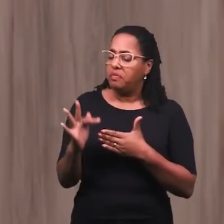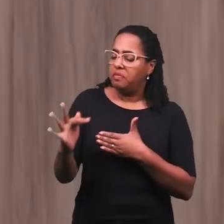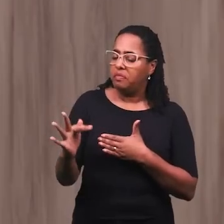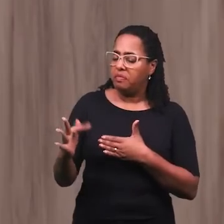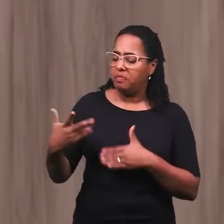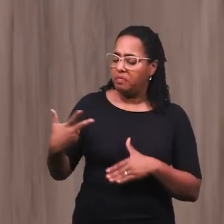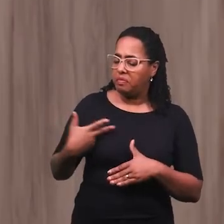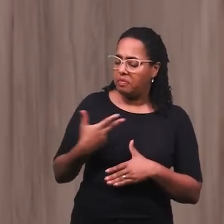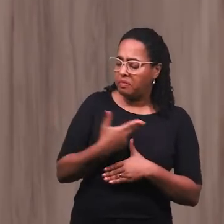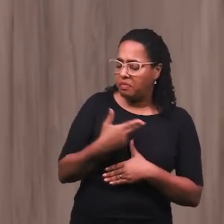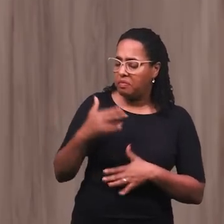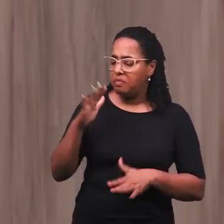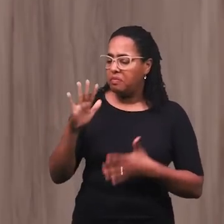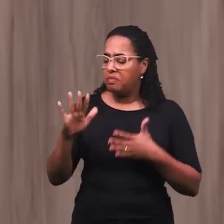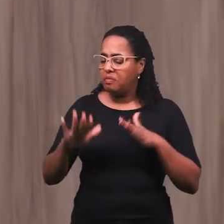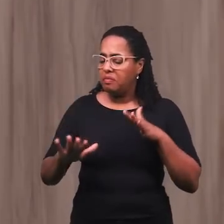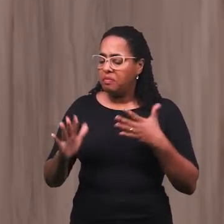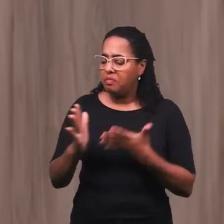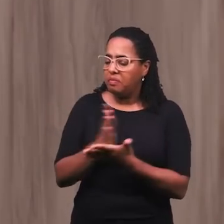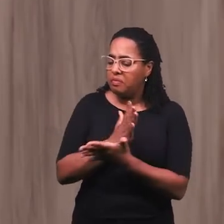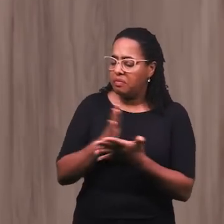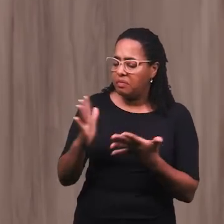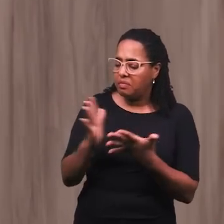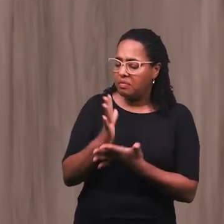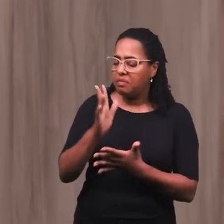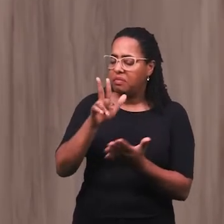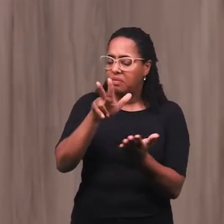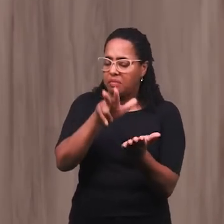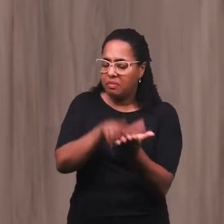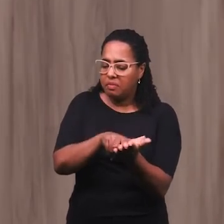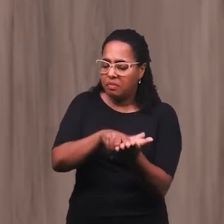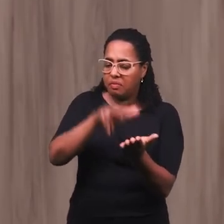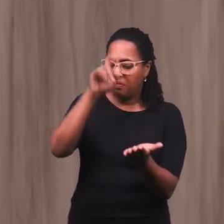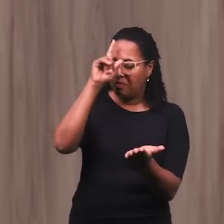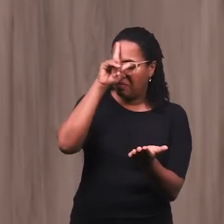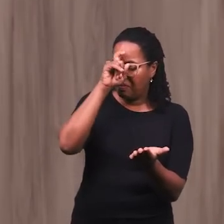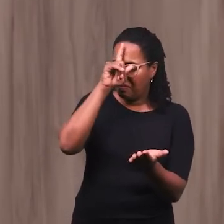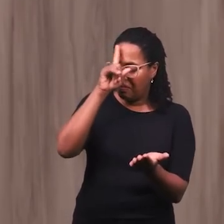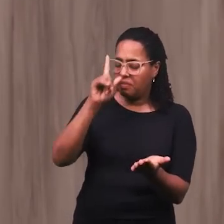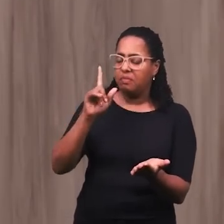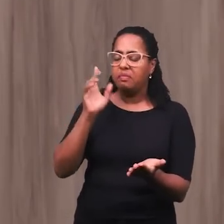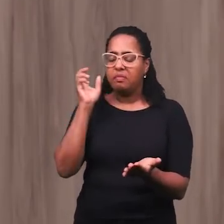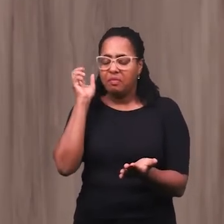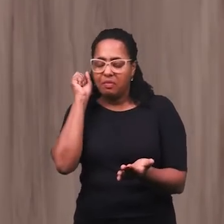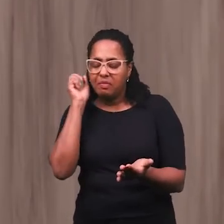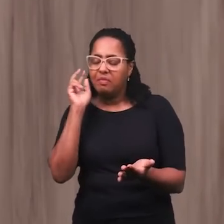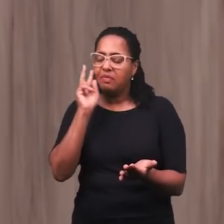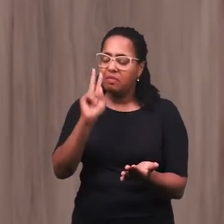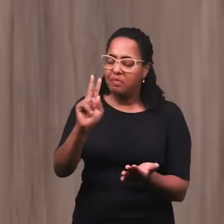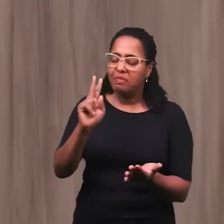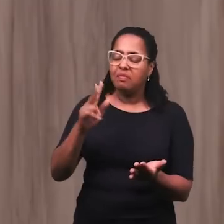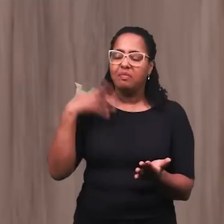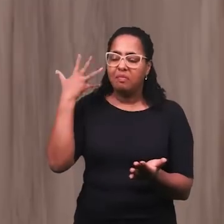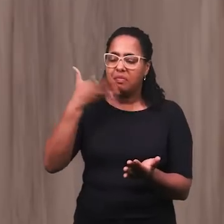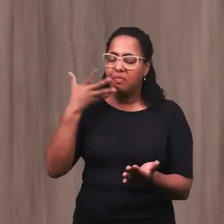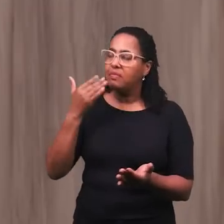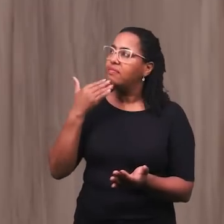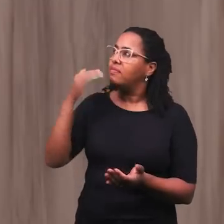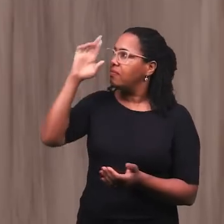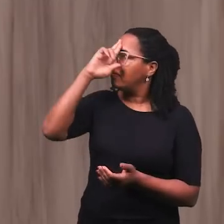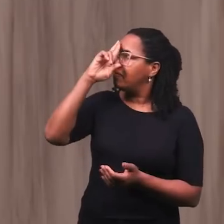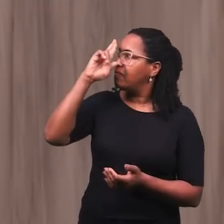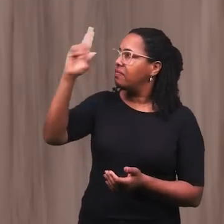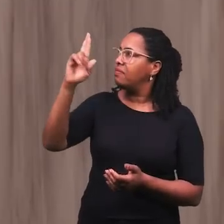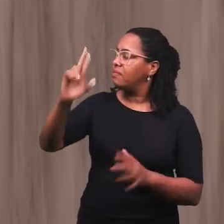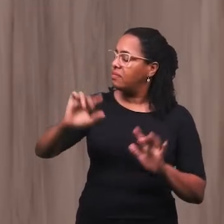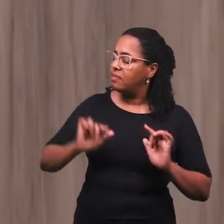passar por alguns procedimentos, alguns que neste momento estão internados, que estão ouvindo esta palavra, nós